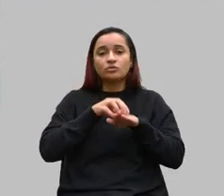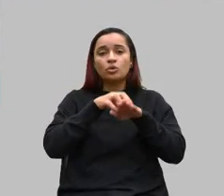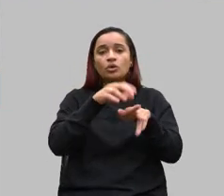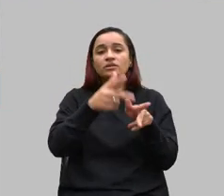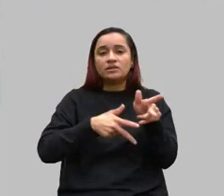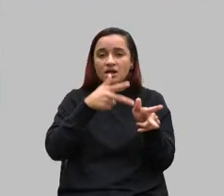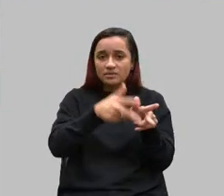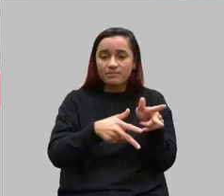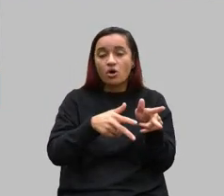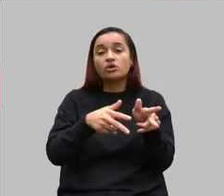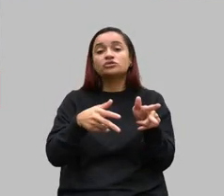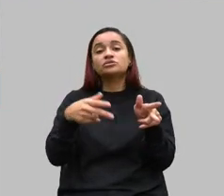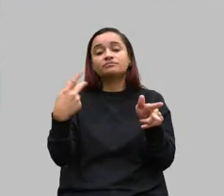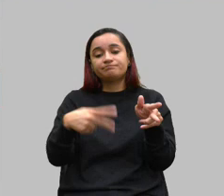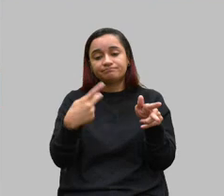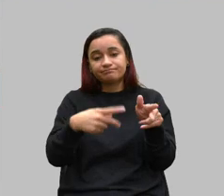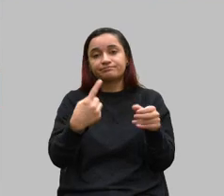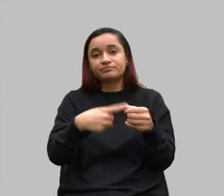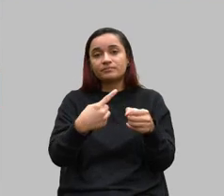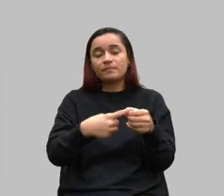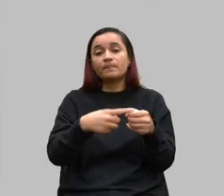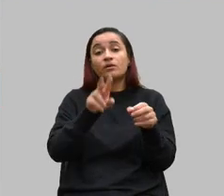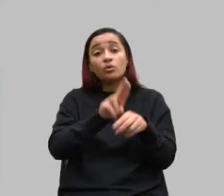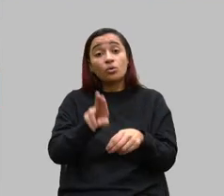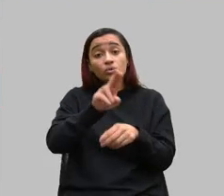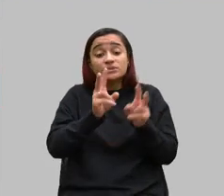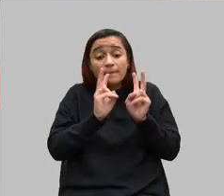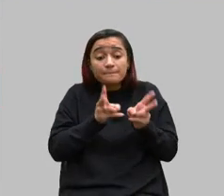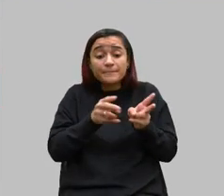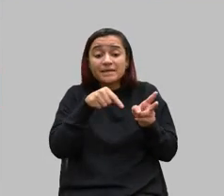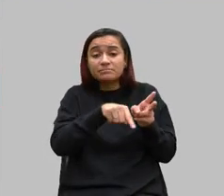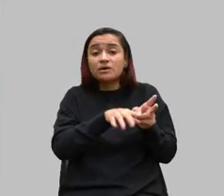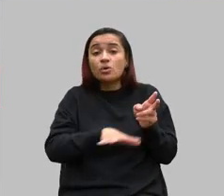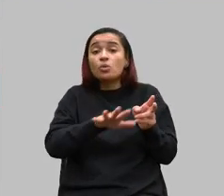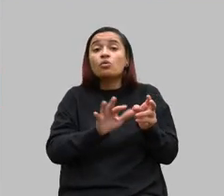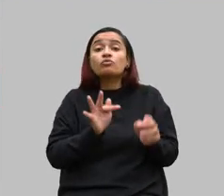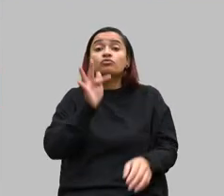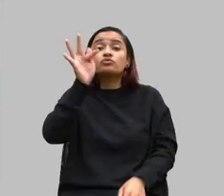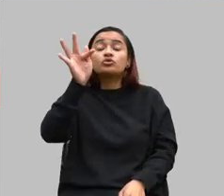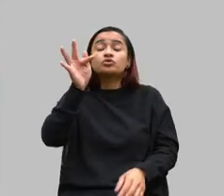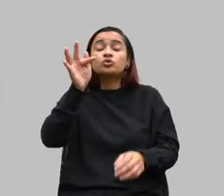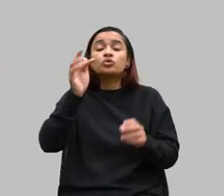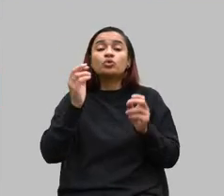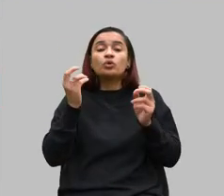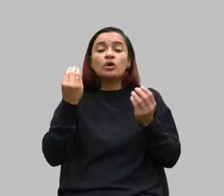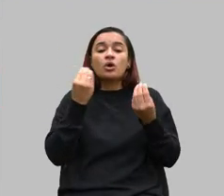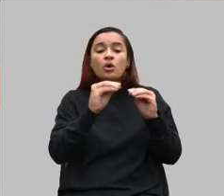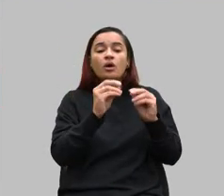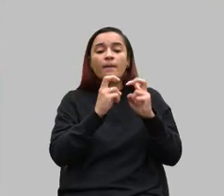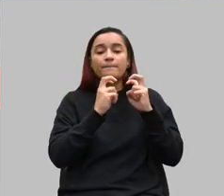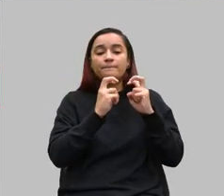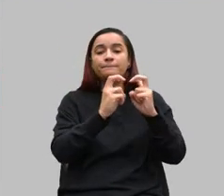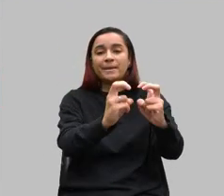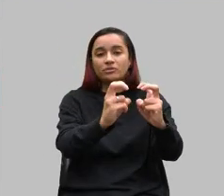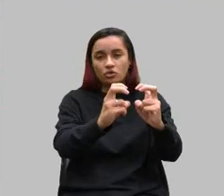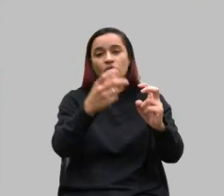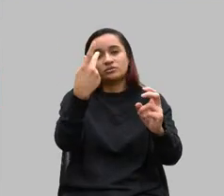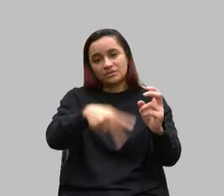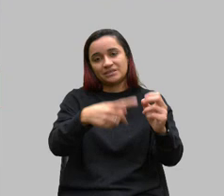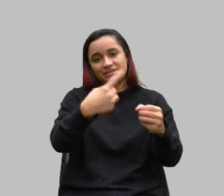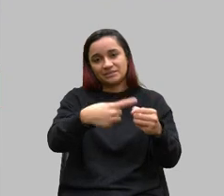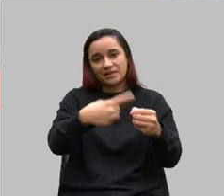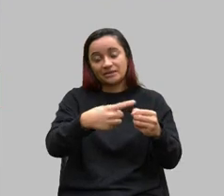que utilizará a mesma via para a futura instalação do metrô de superfí de superfície na cidade por essas